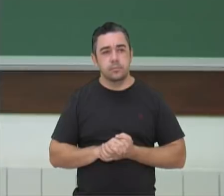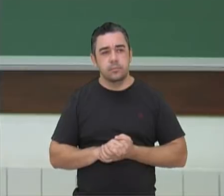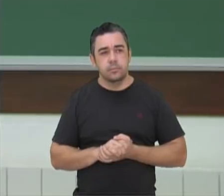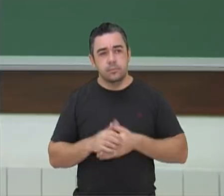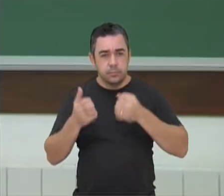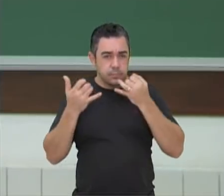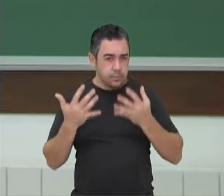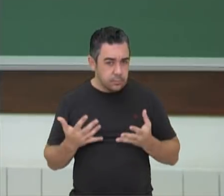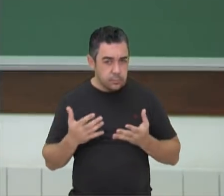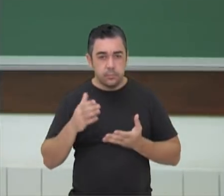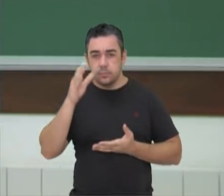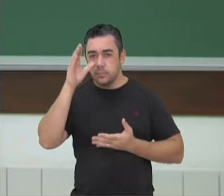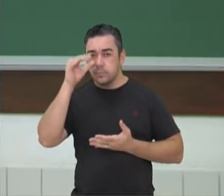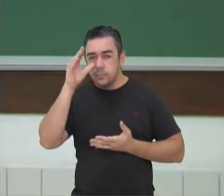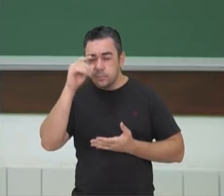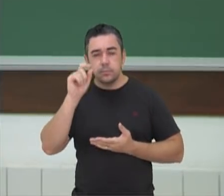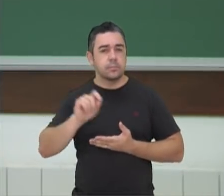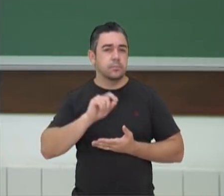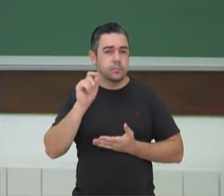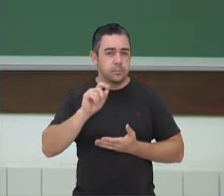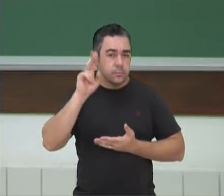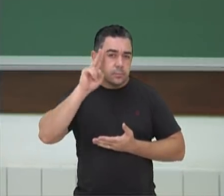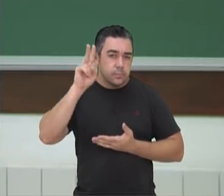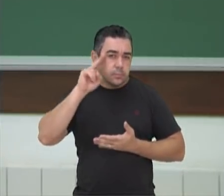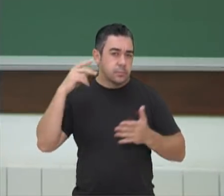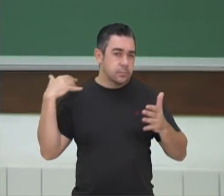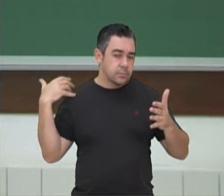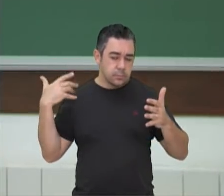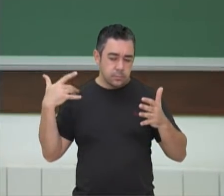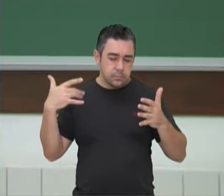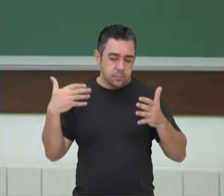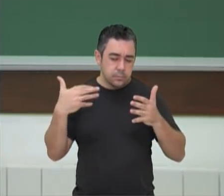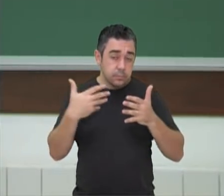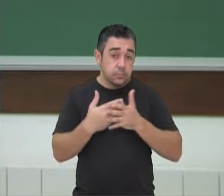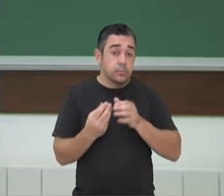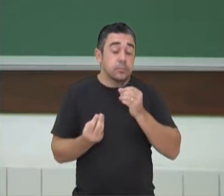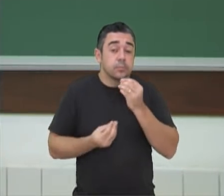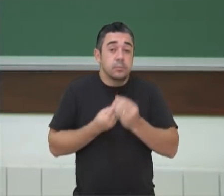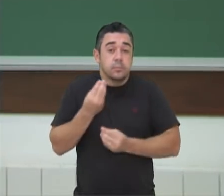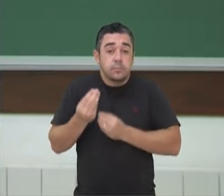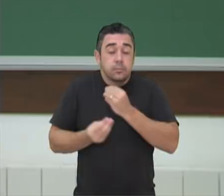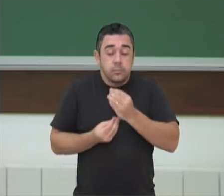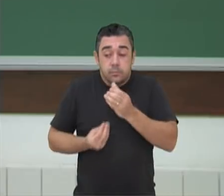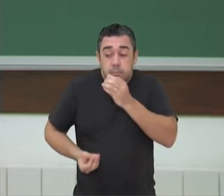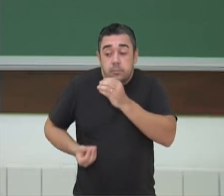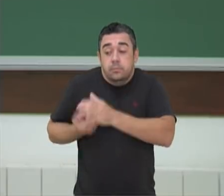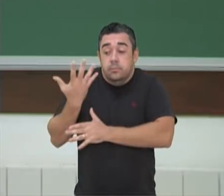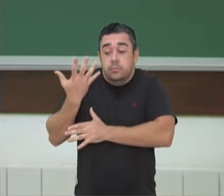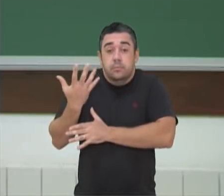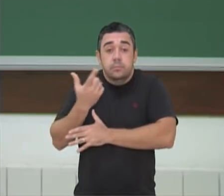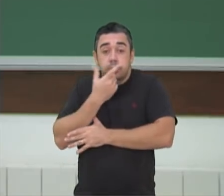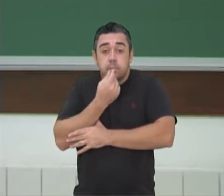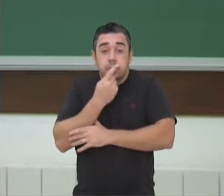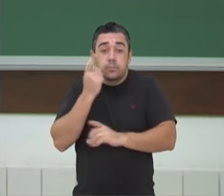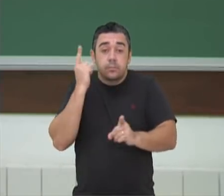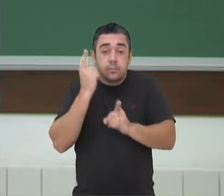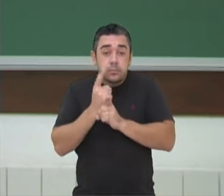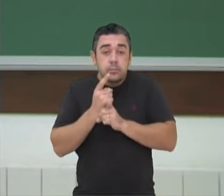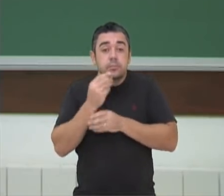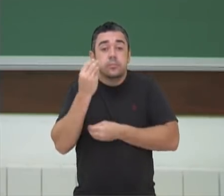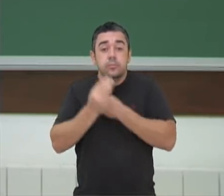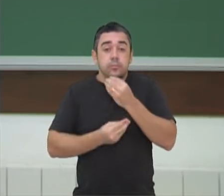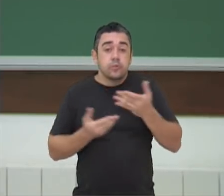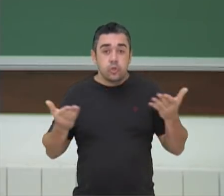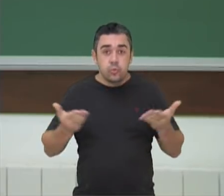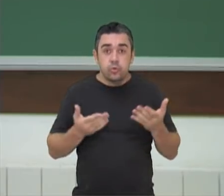vamos falar um pouquinho dessa história do microscópio, como que ele surgiu, quem inventou, até chegar nesse aparelho que nós temos